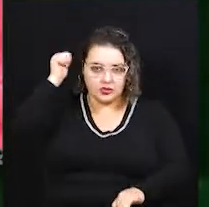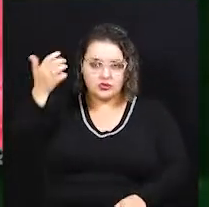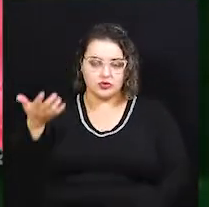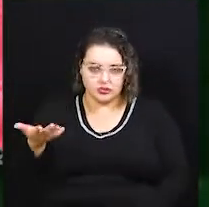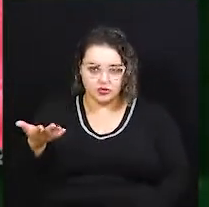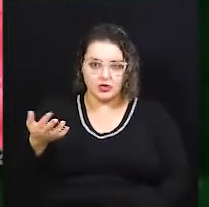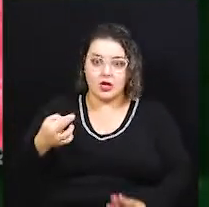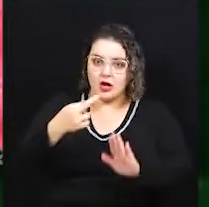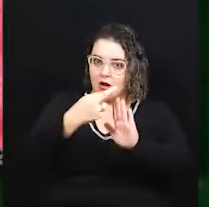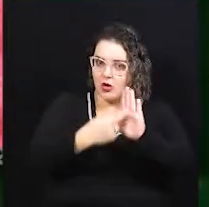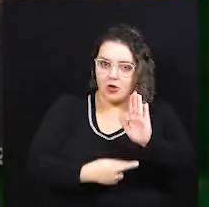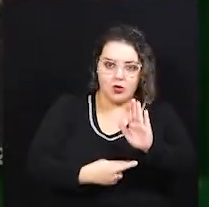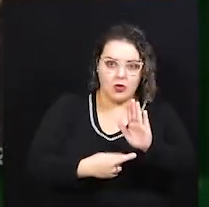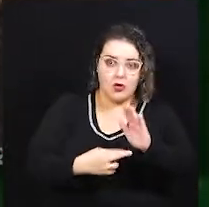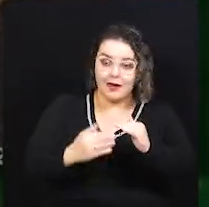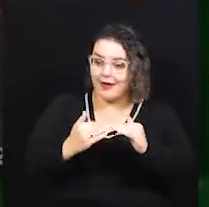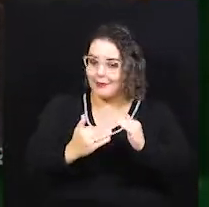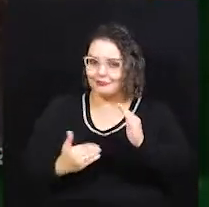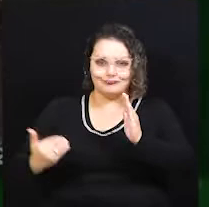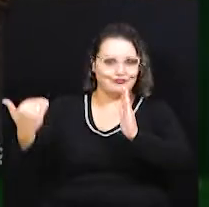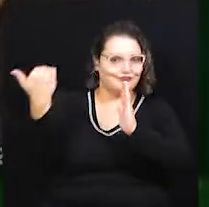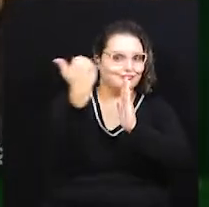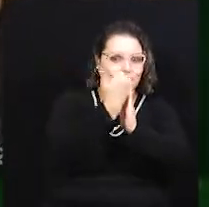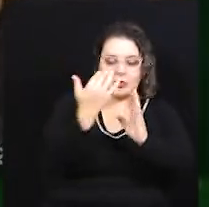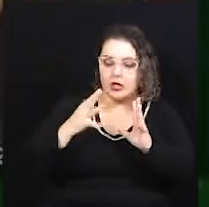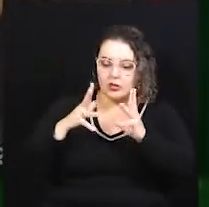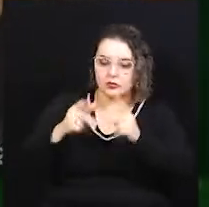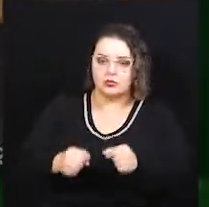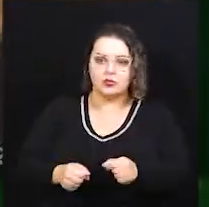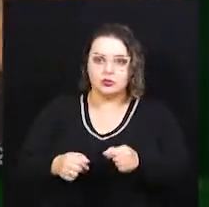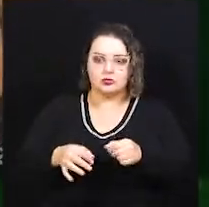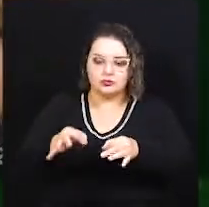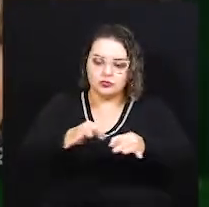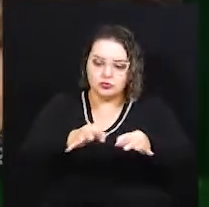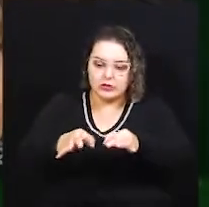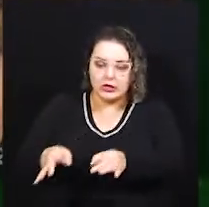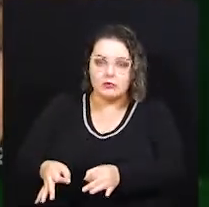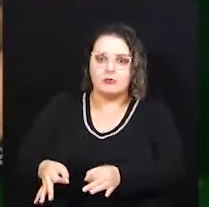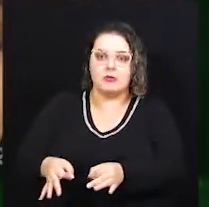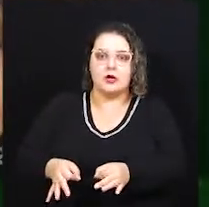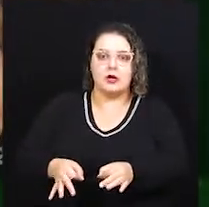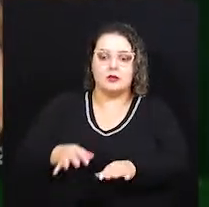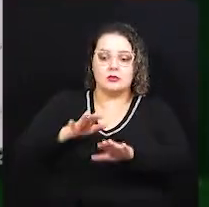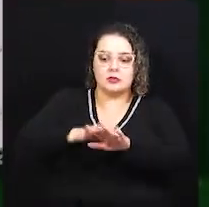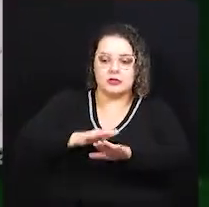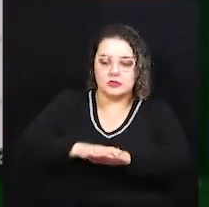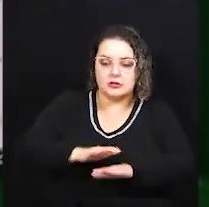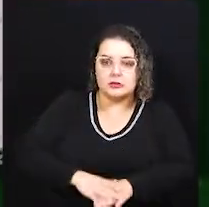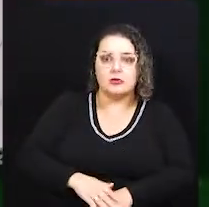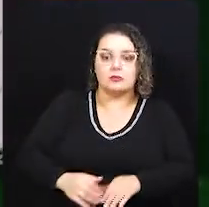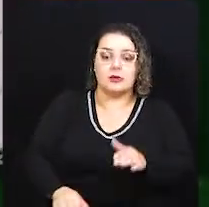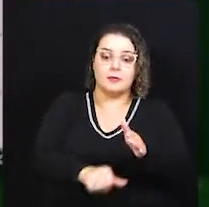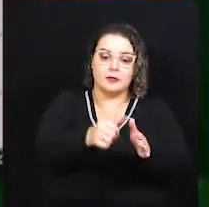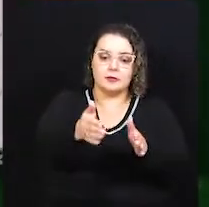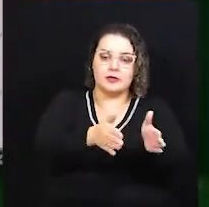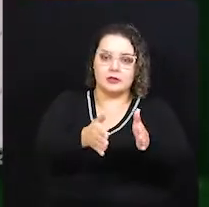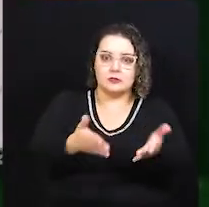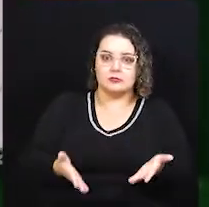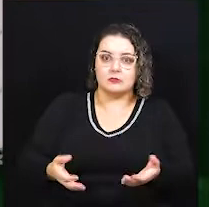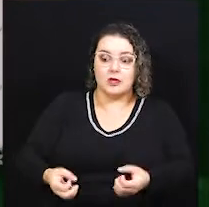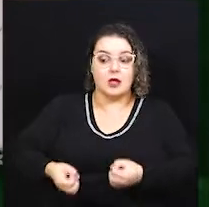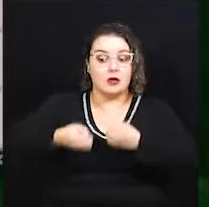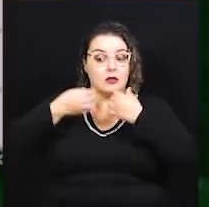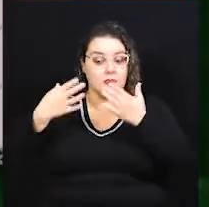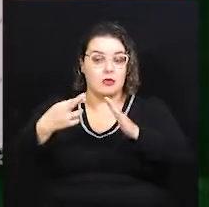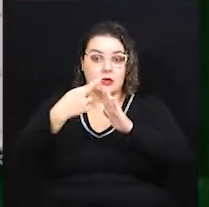a nota de redação é superior a todo o desempenho da nota da primeira fase. Ou seja, ir bem na redação